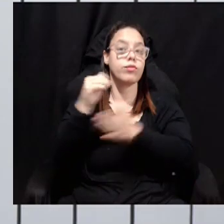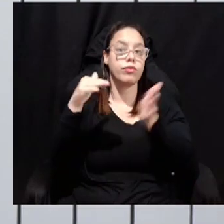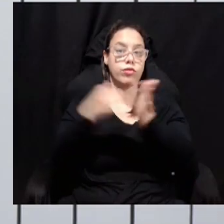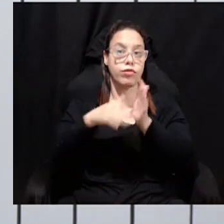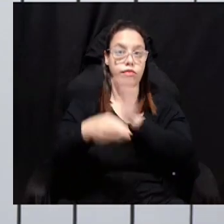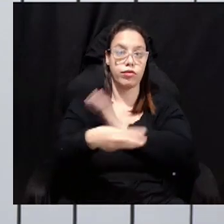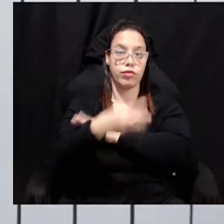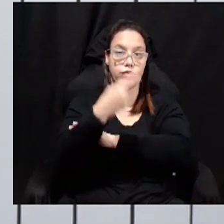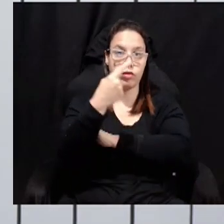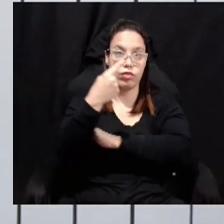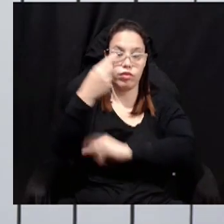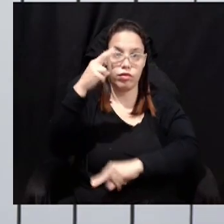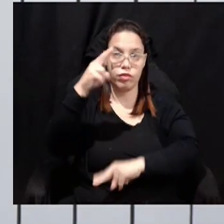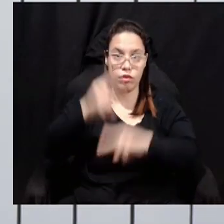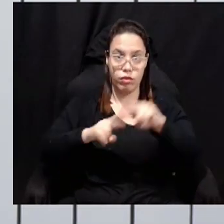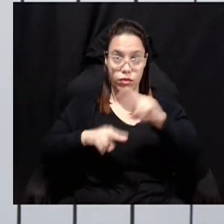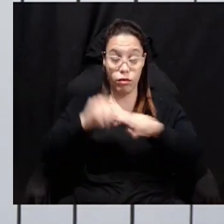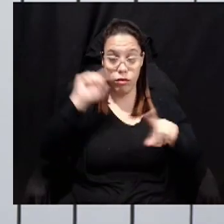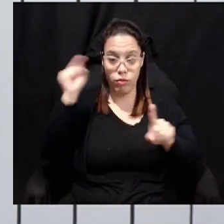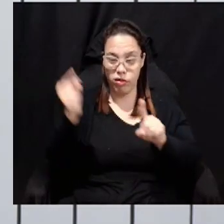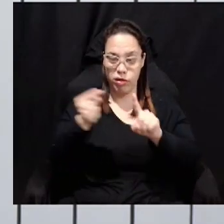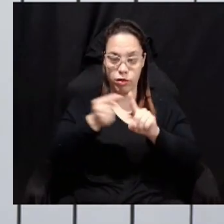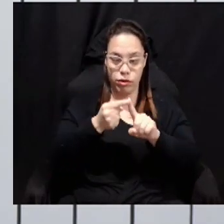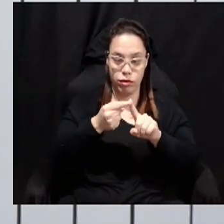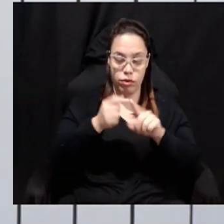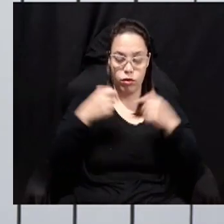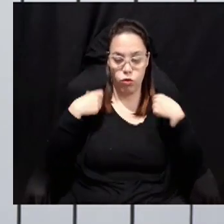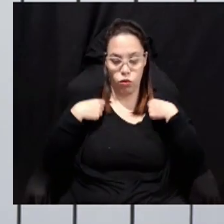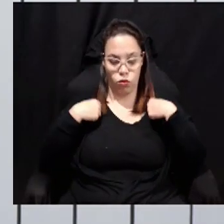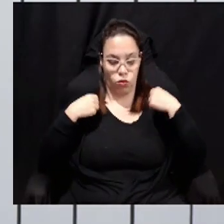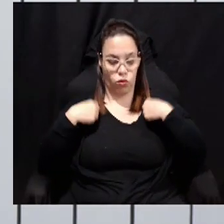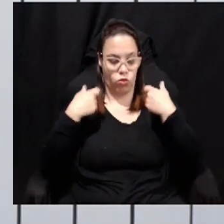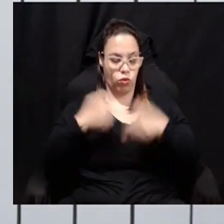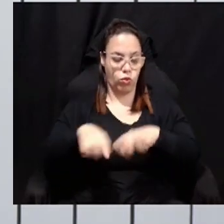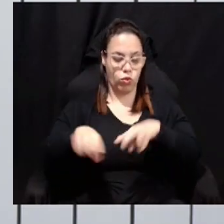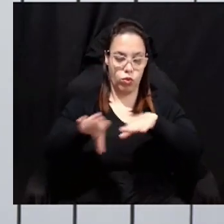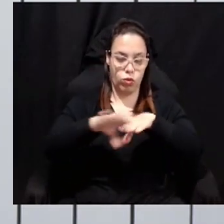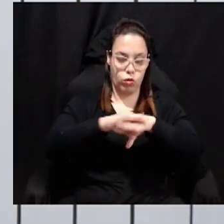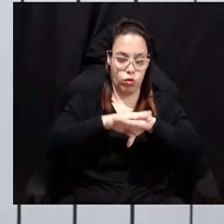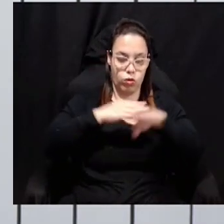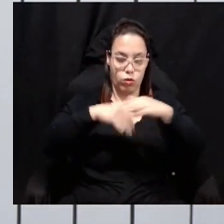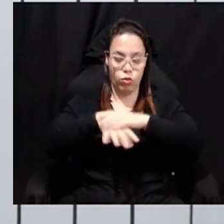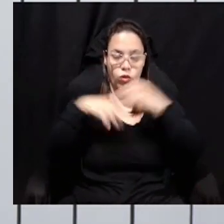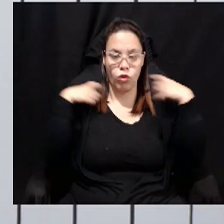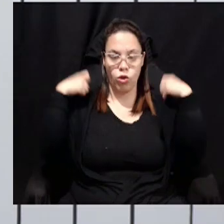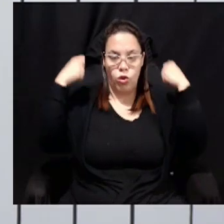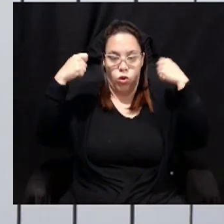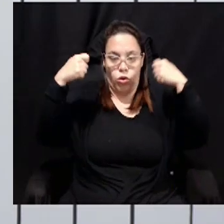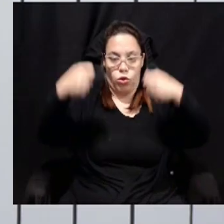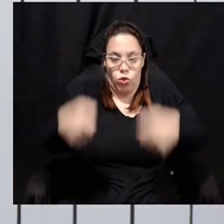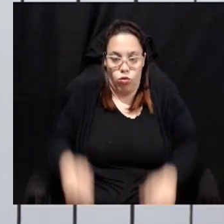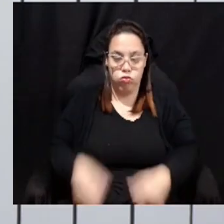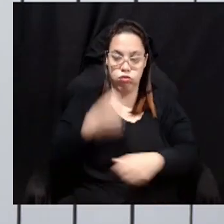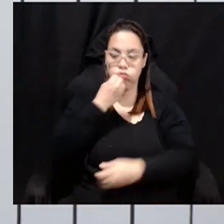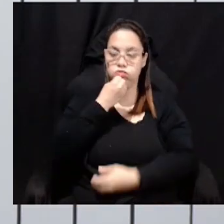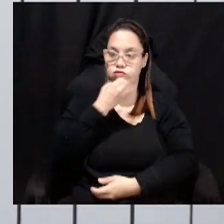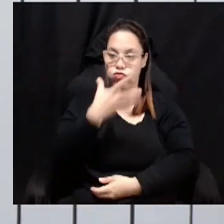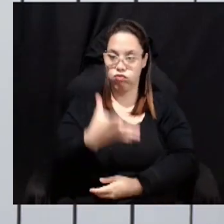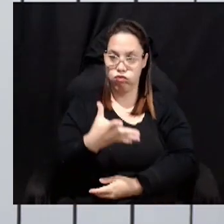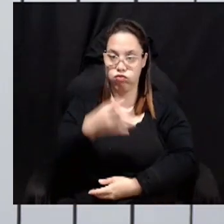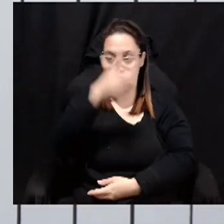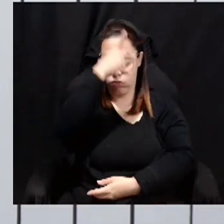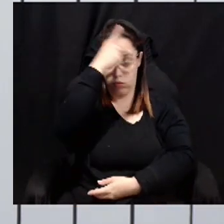julho, com o objetivo de arrecadar roupas, calçados e cobertores em bom estado para pessoas em situação